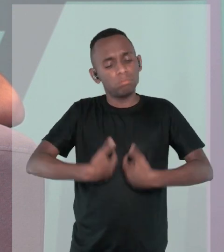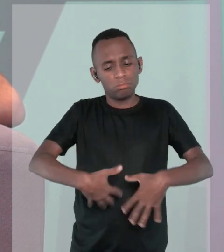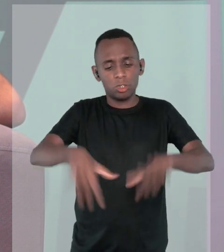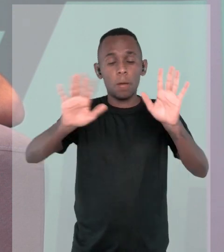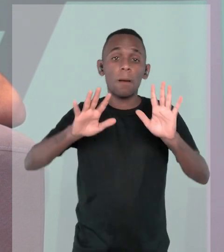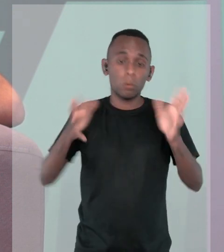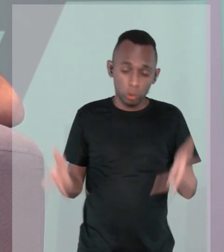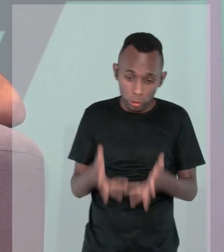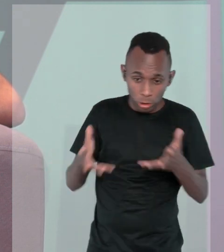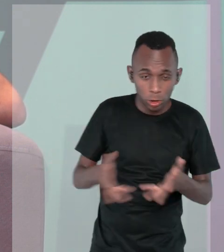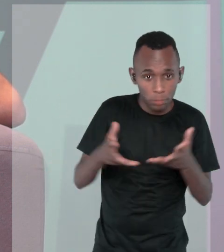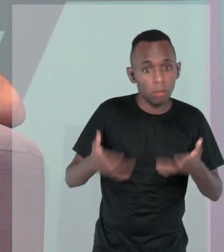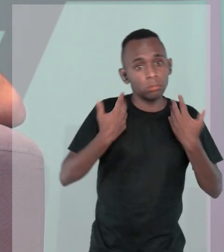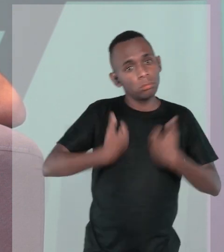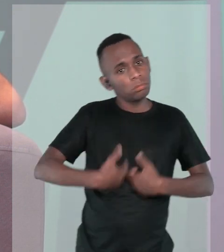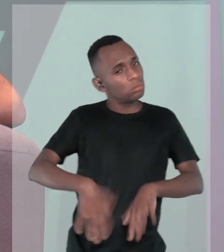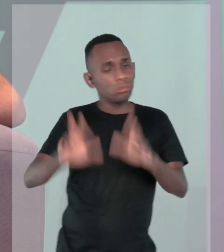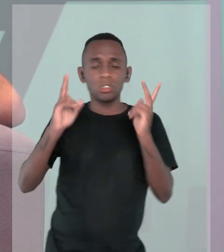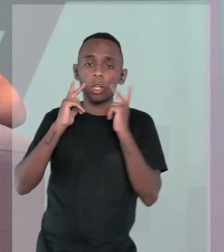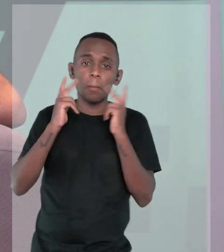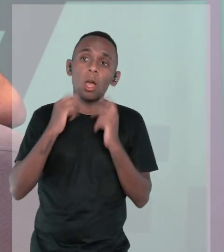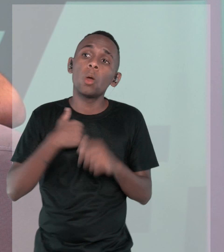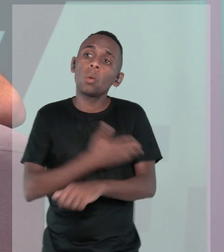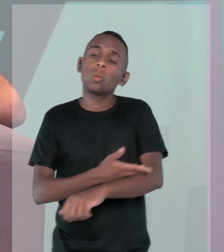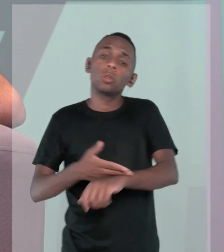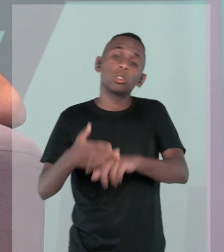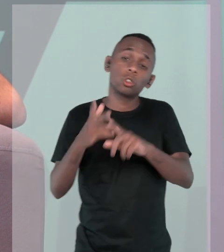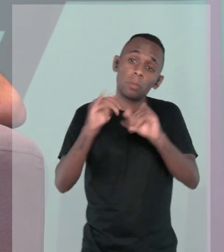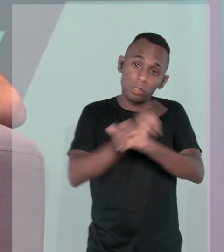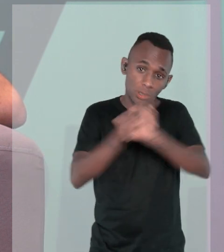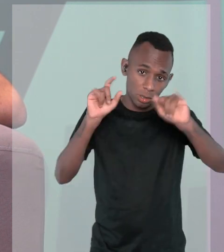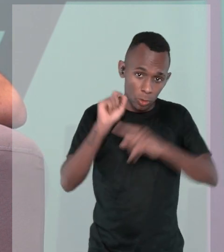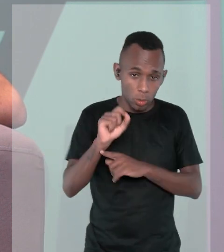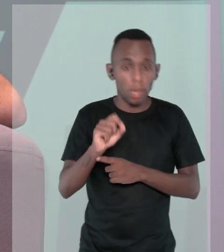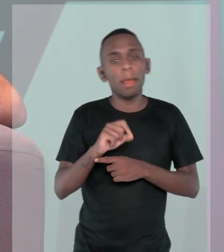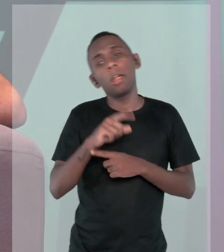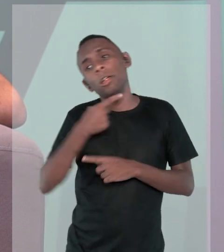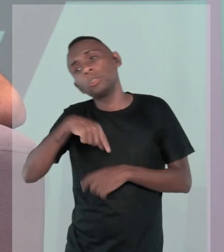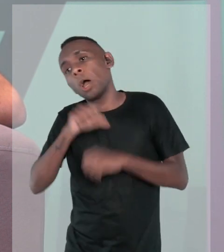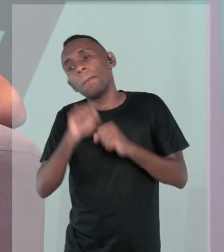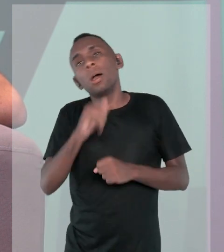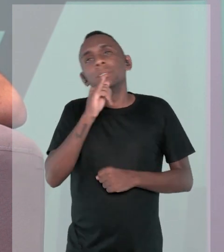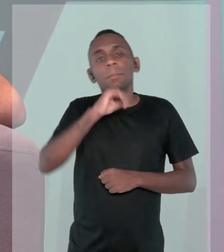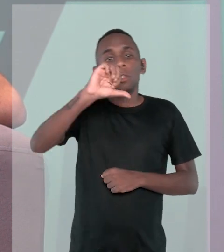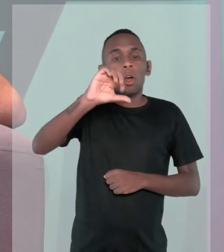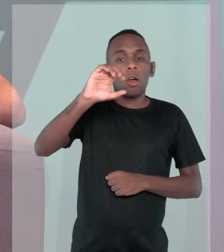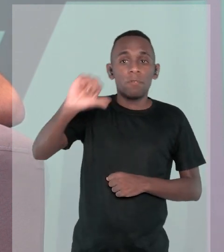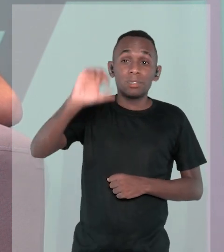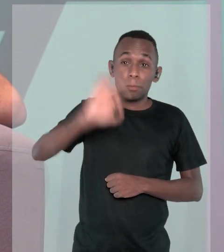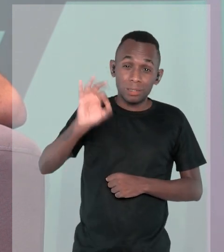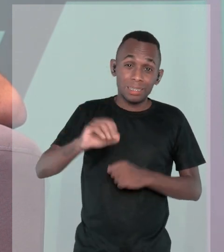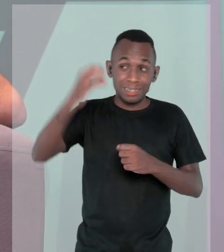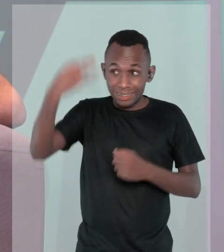gente estimula muito denúncia espontânea. Eu costumo dizer que assim, a gente pode estar 99%